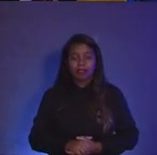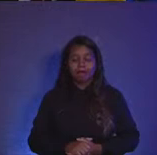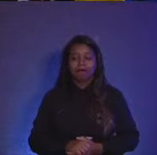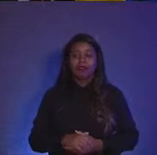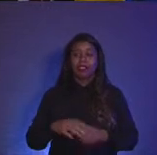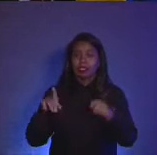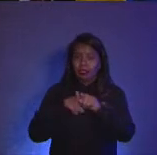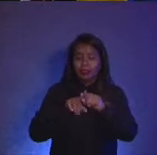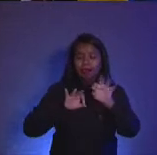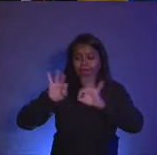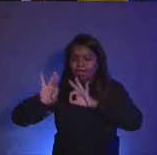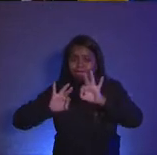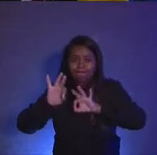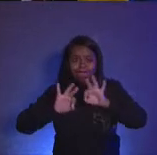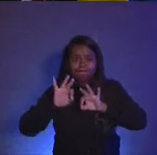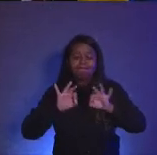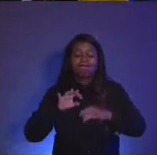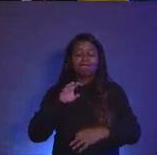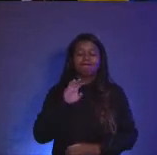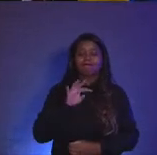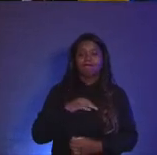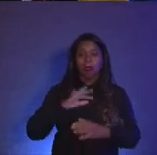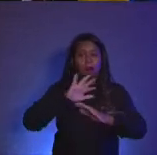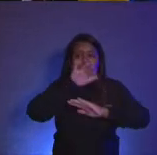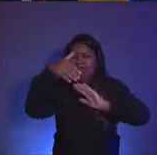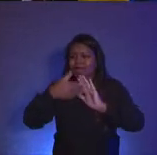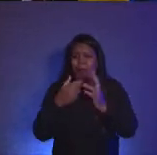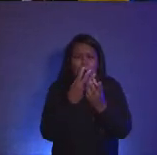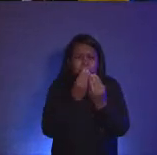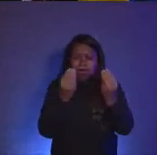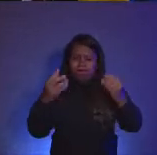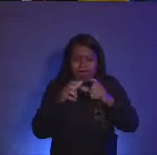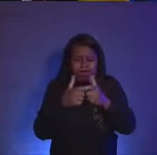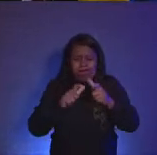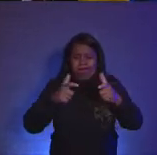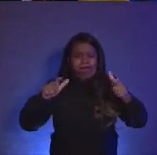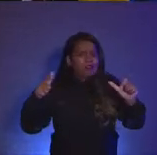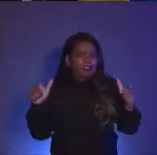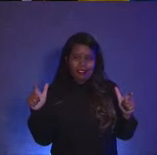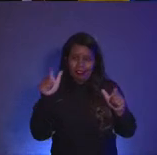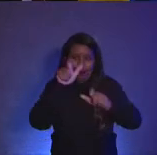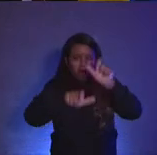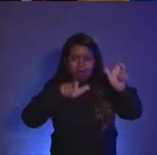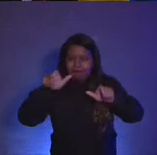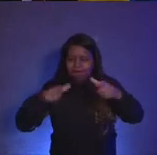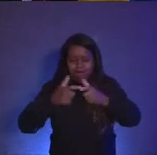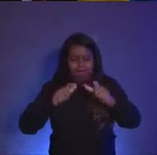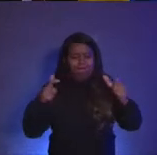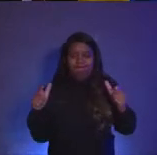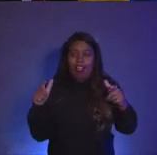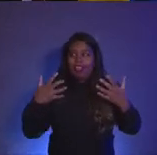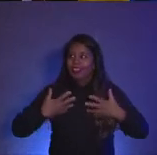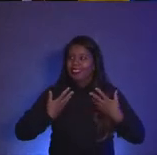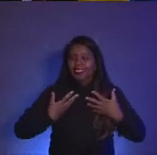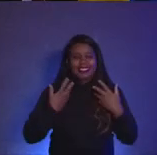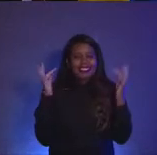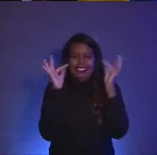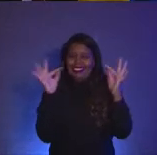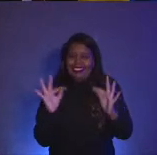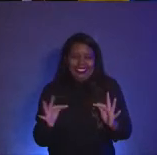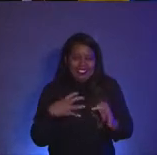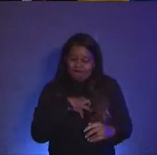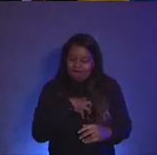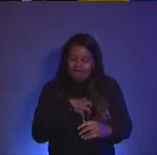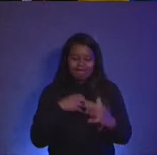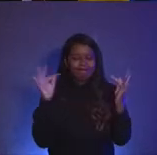quem desenvolveu também, a Geodatin, enfim, é uma equipe enorme e estou muito feliz, assim, o